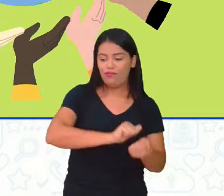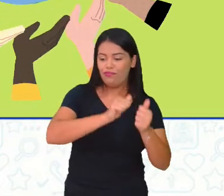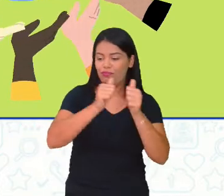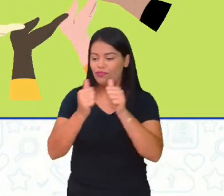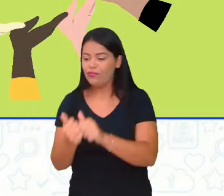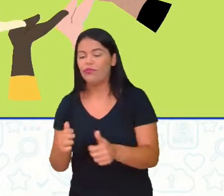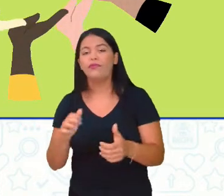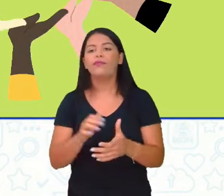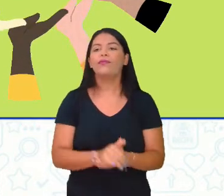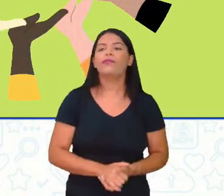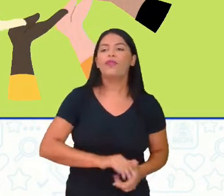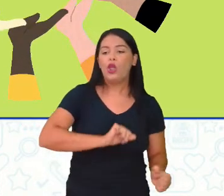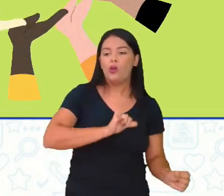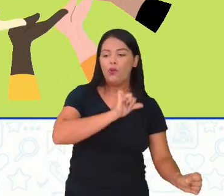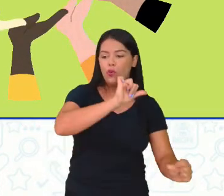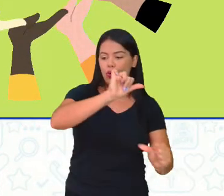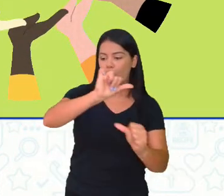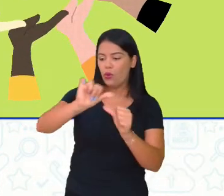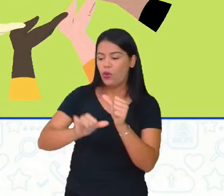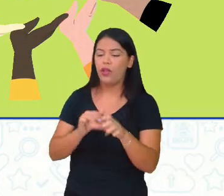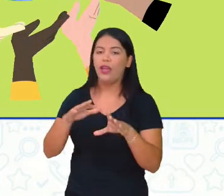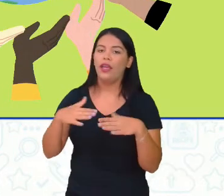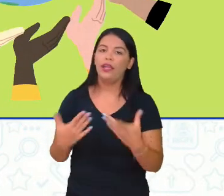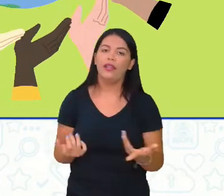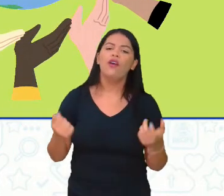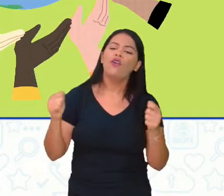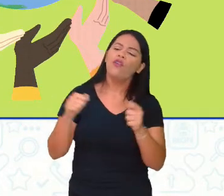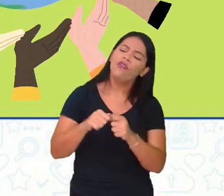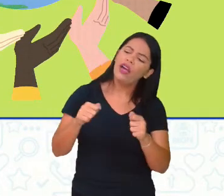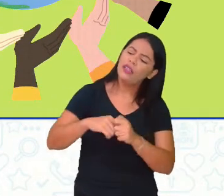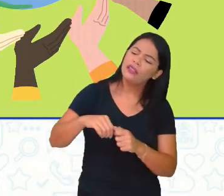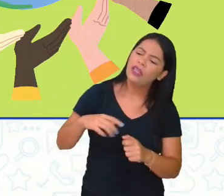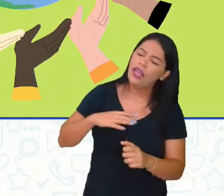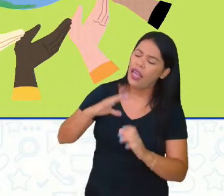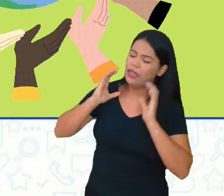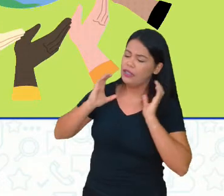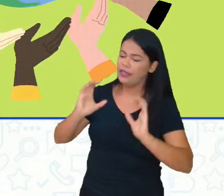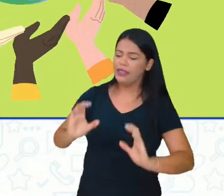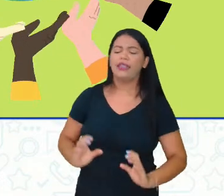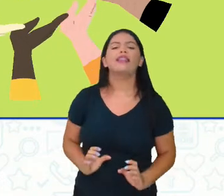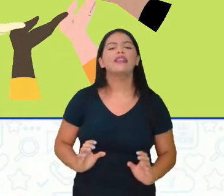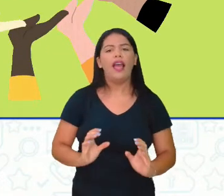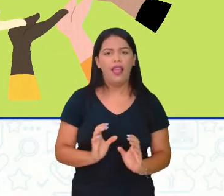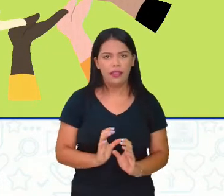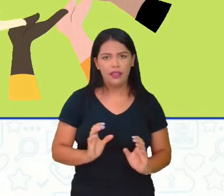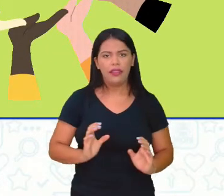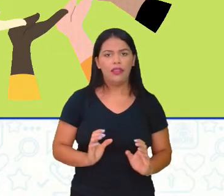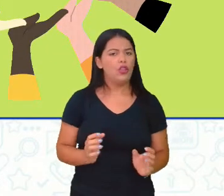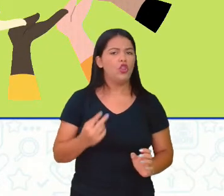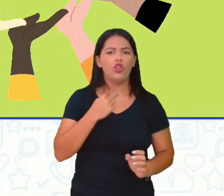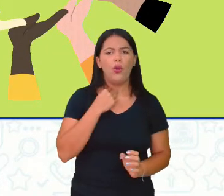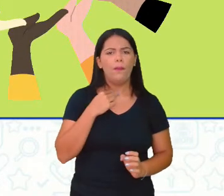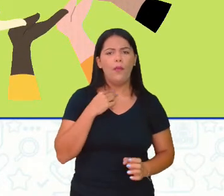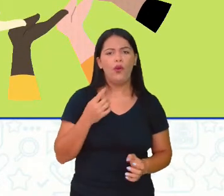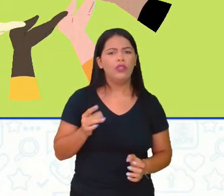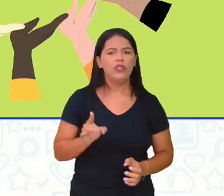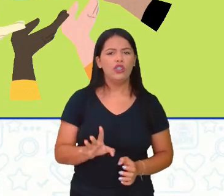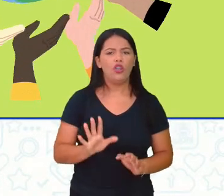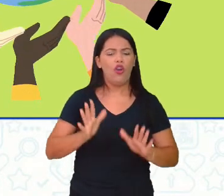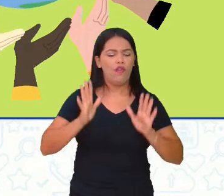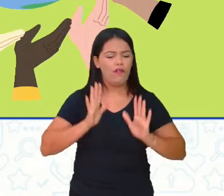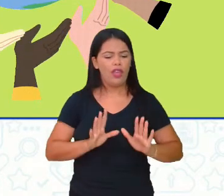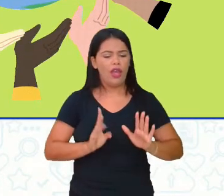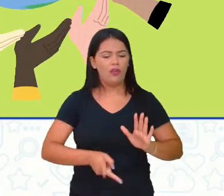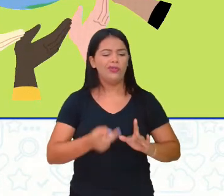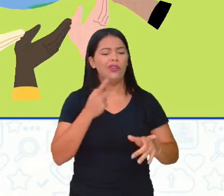vejam só, o exercício da cidadania não pode ficar apenas na intenção, não é? E aí tem